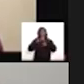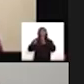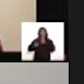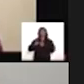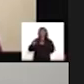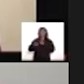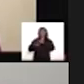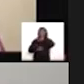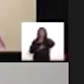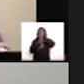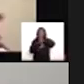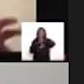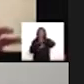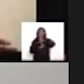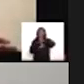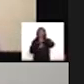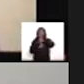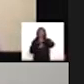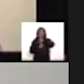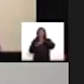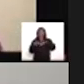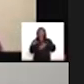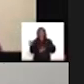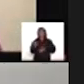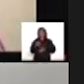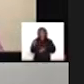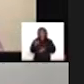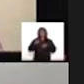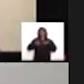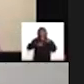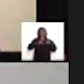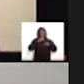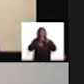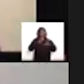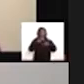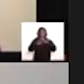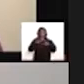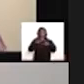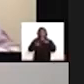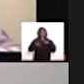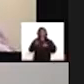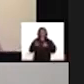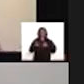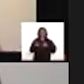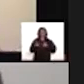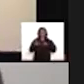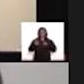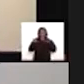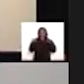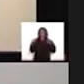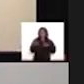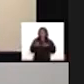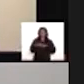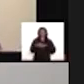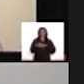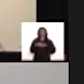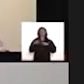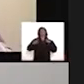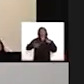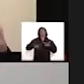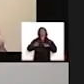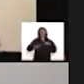para fazer a leitura da ata da sessão anterior. A ata reflete com exatidão o ocorrido na